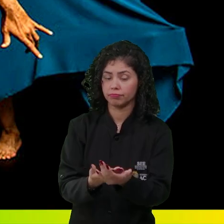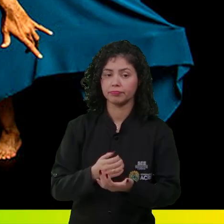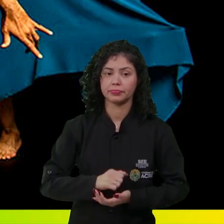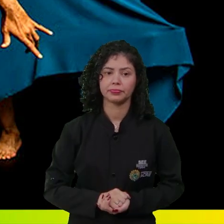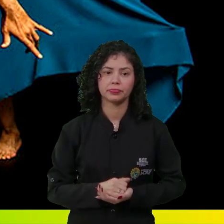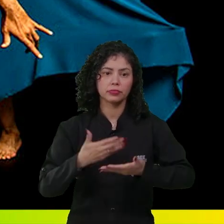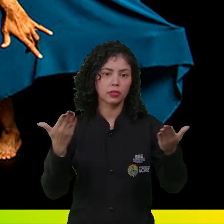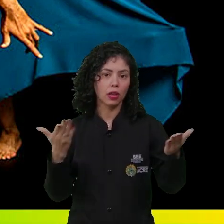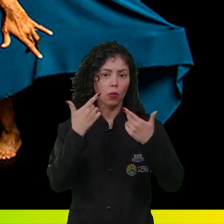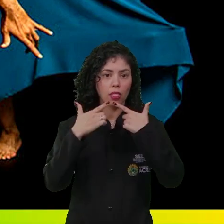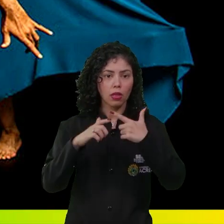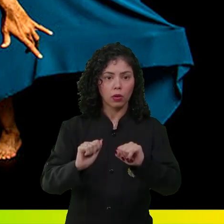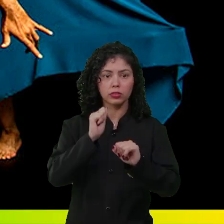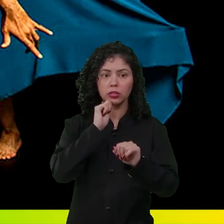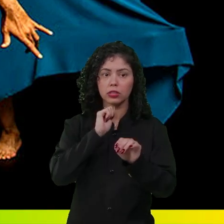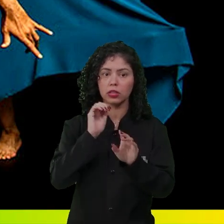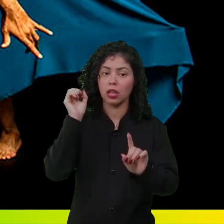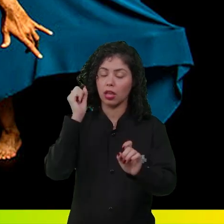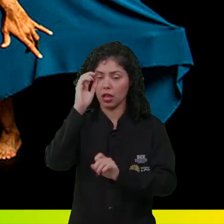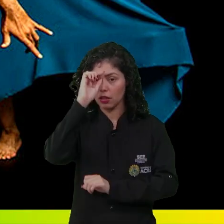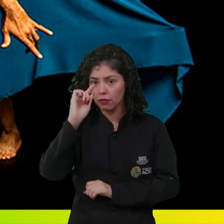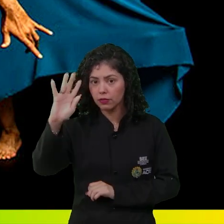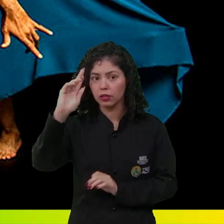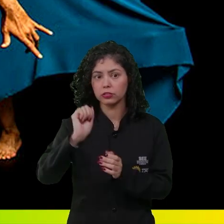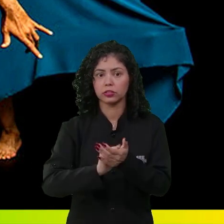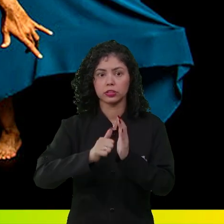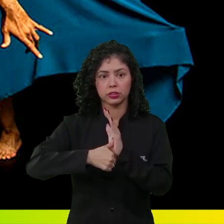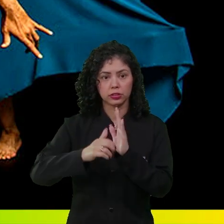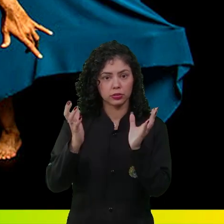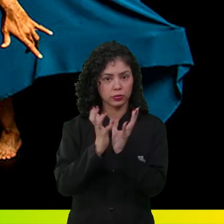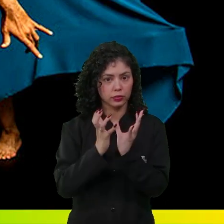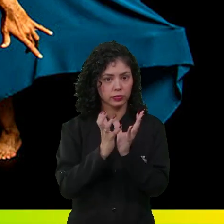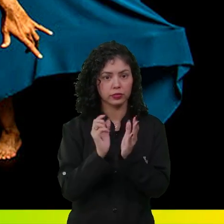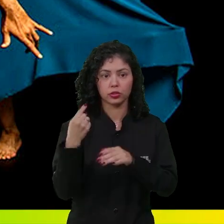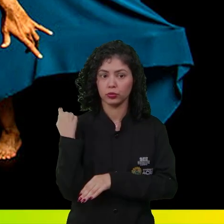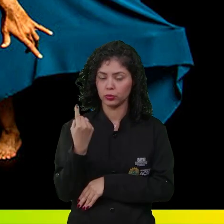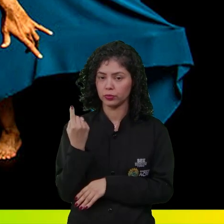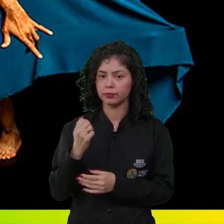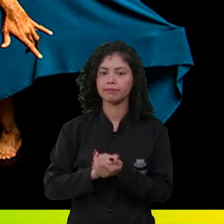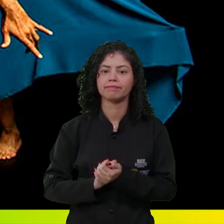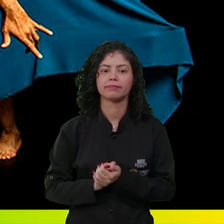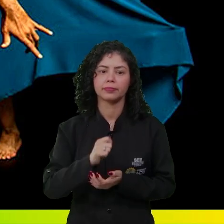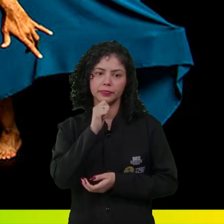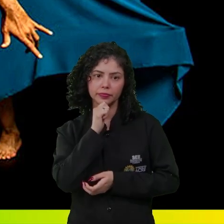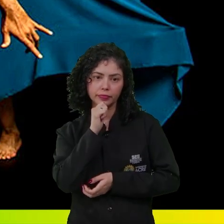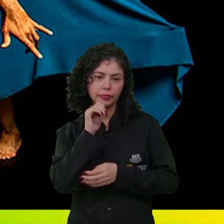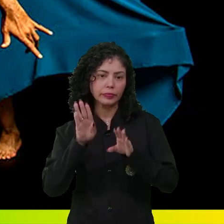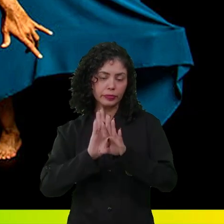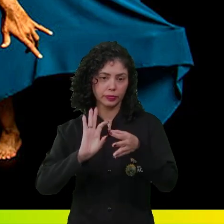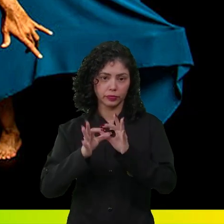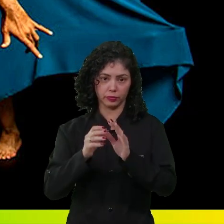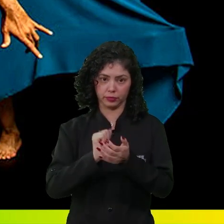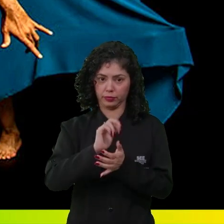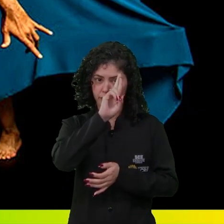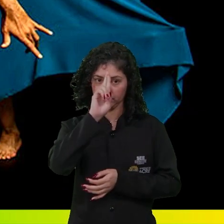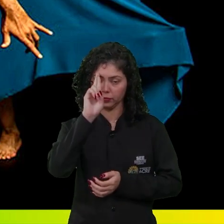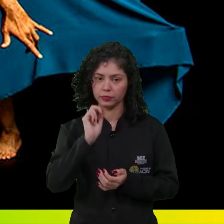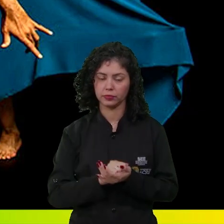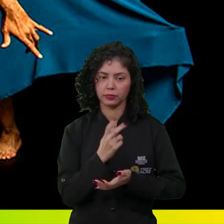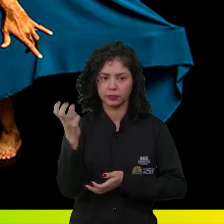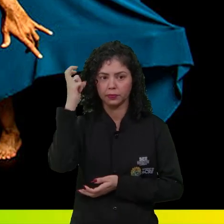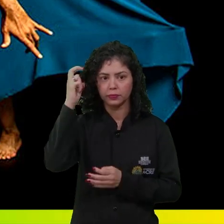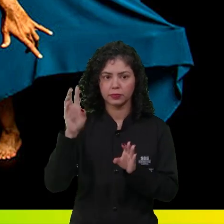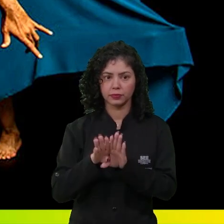crenças. Ela é uma linguagem que reflete identidades coletivas e individuais, sensível aos contextos históricos